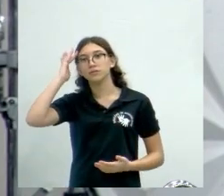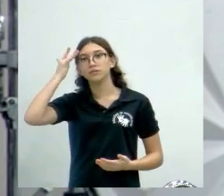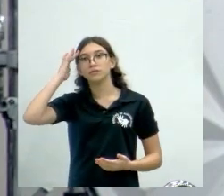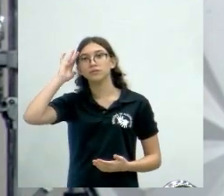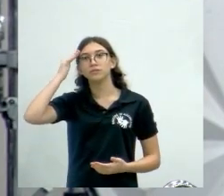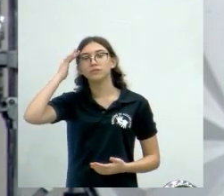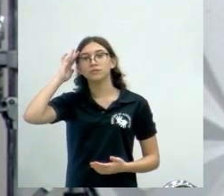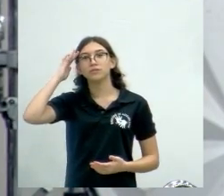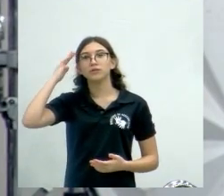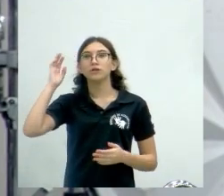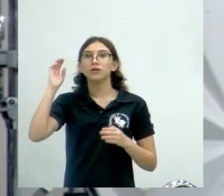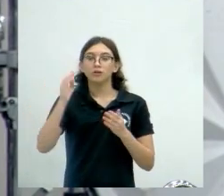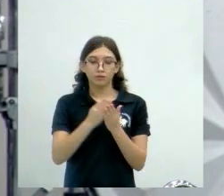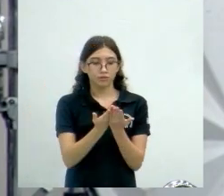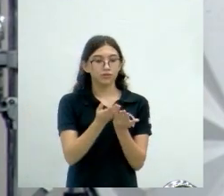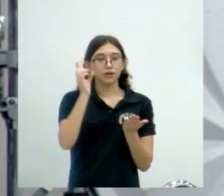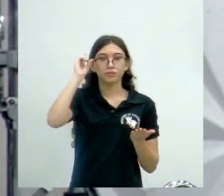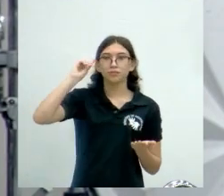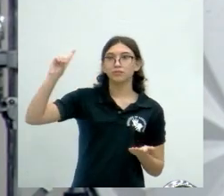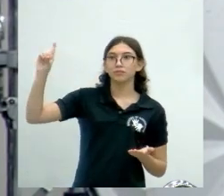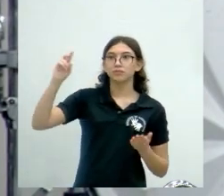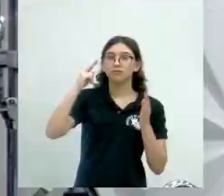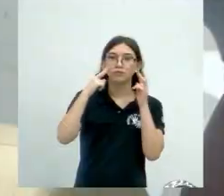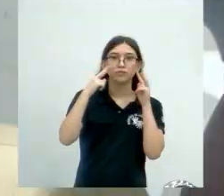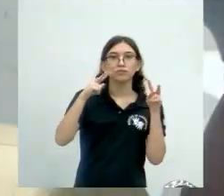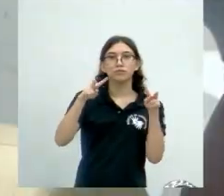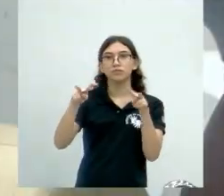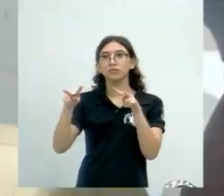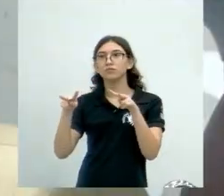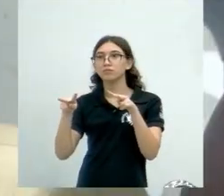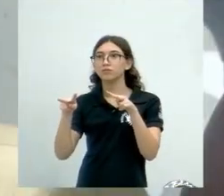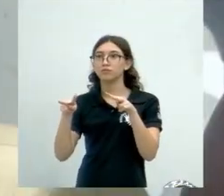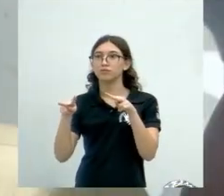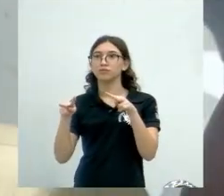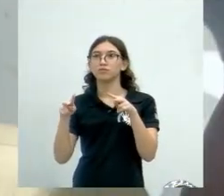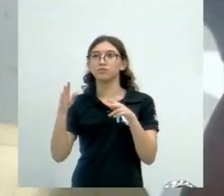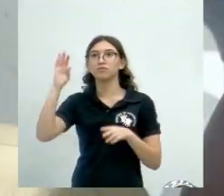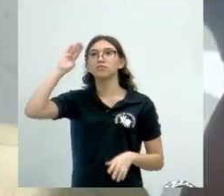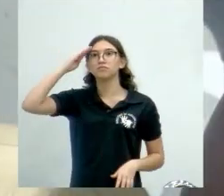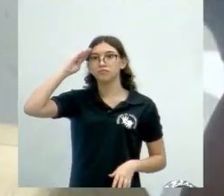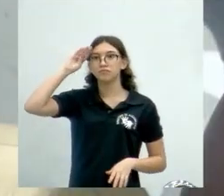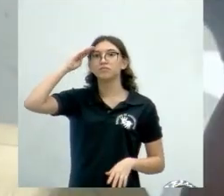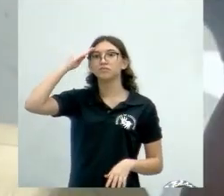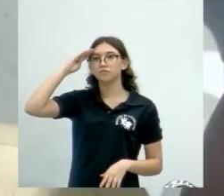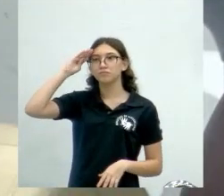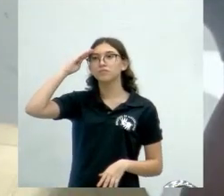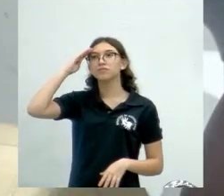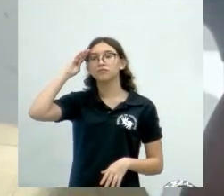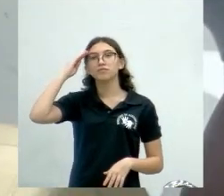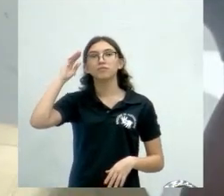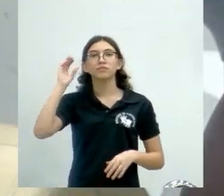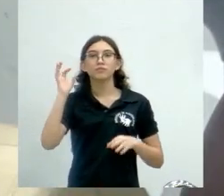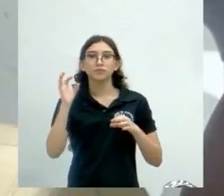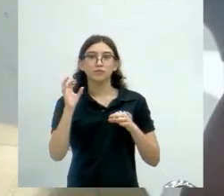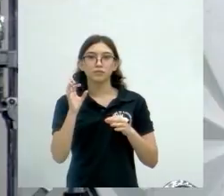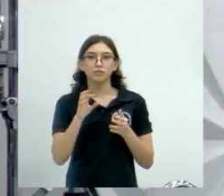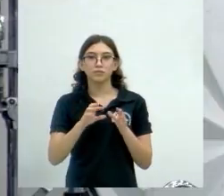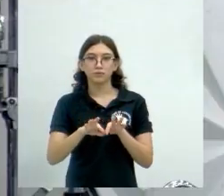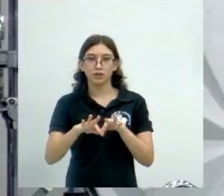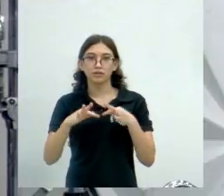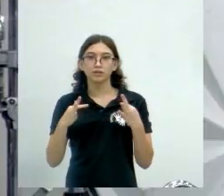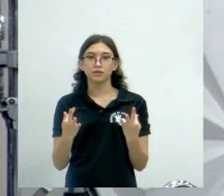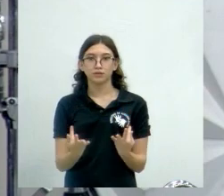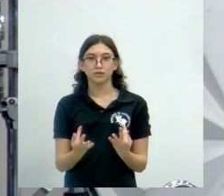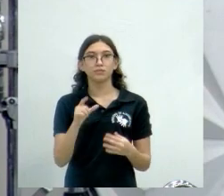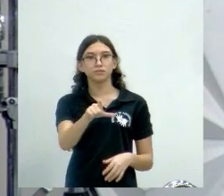para alcançarmos sabedoria, tem a ver com esse discernimento prático das decisões do dia a dia. Uma outra